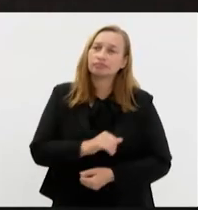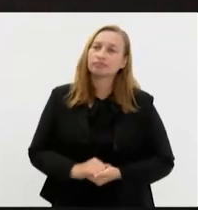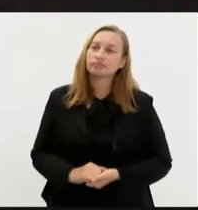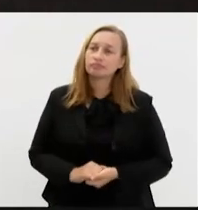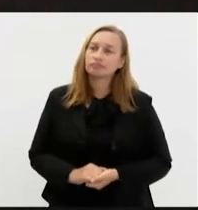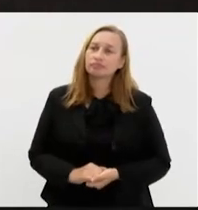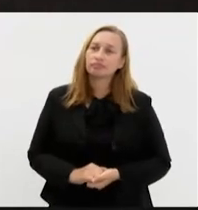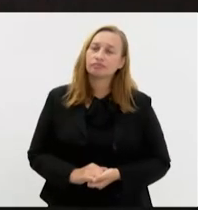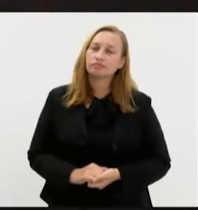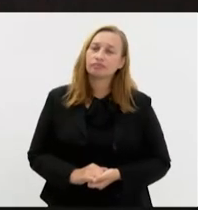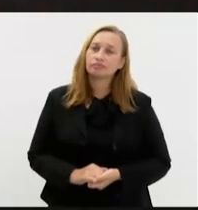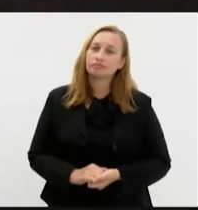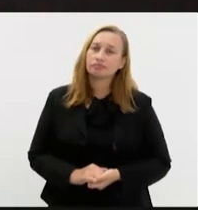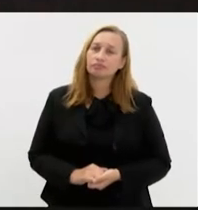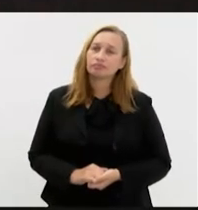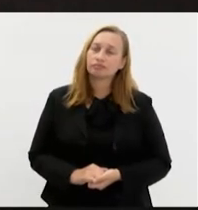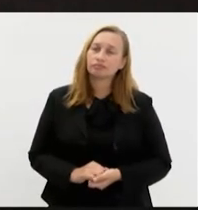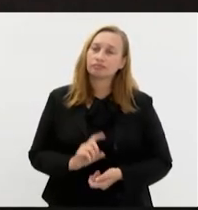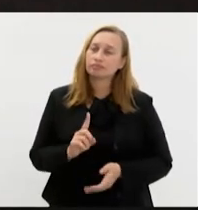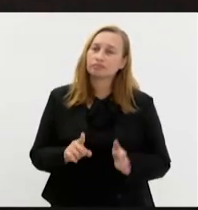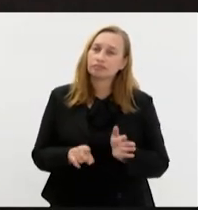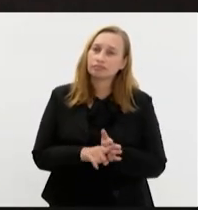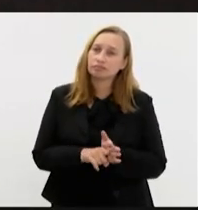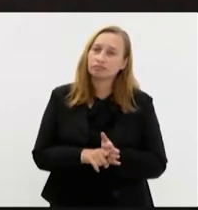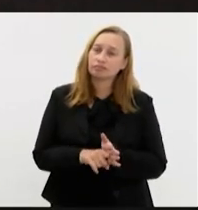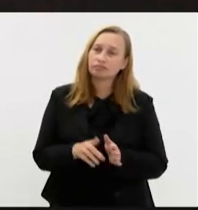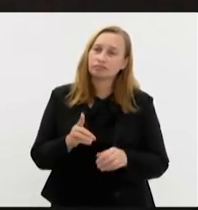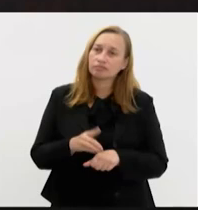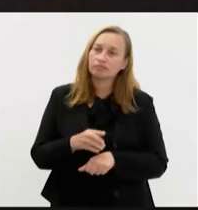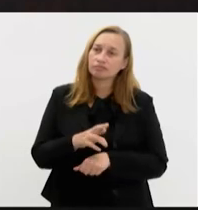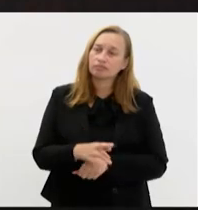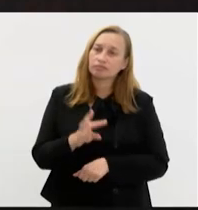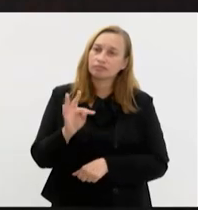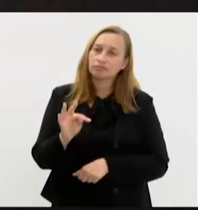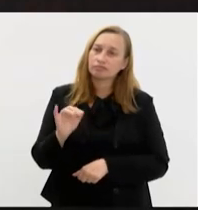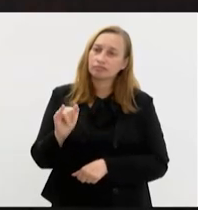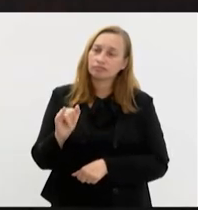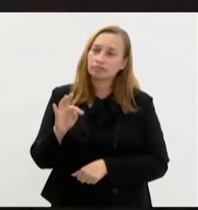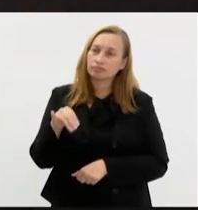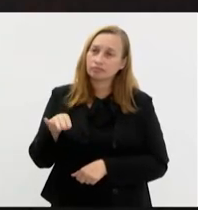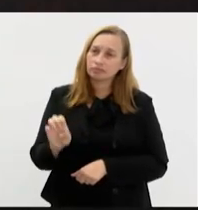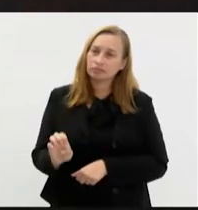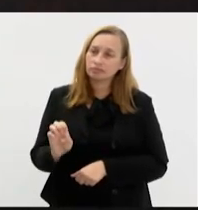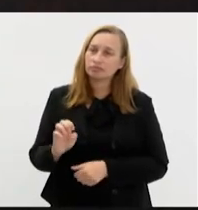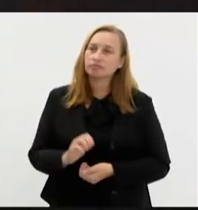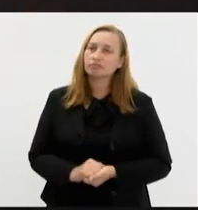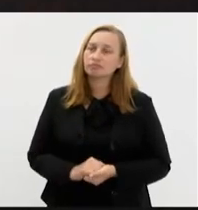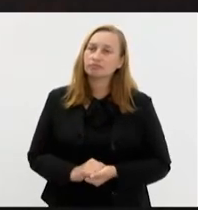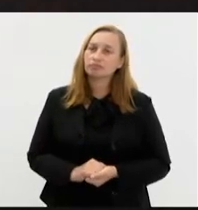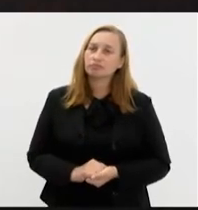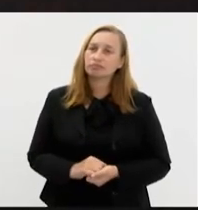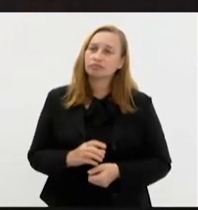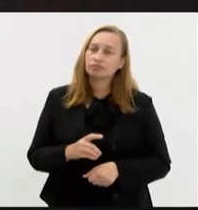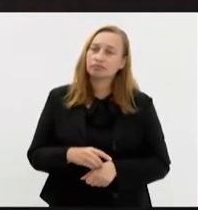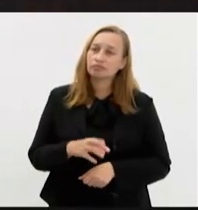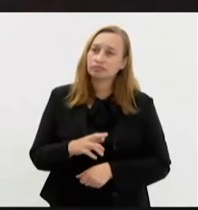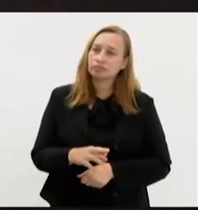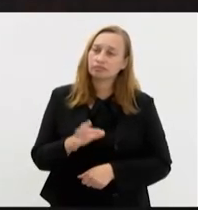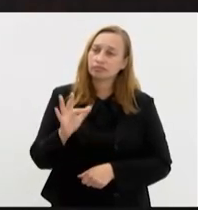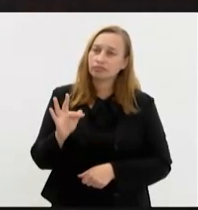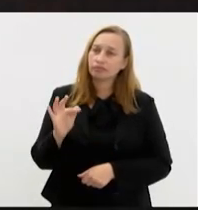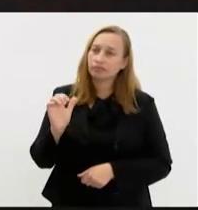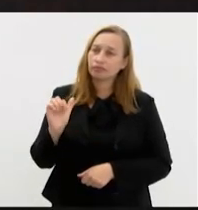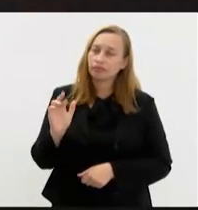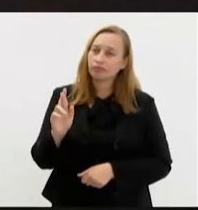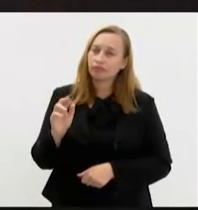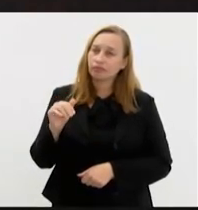Eh não menos Doutora Tatiana me permita citar aqui a atuação do Dr alante Tonelli Dr Fernando Cabral e Dra